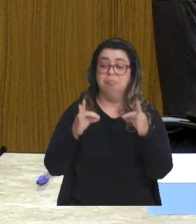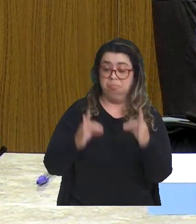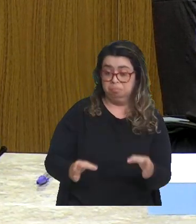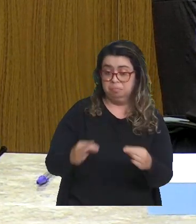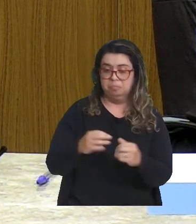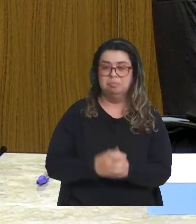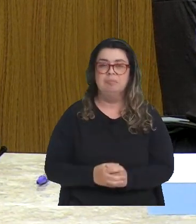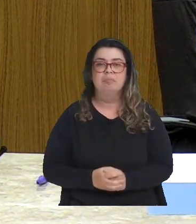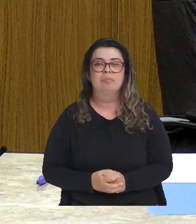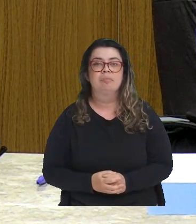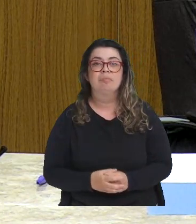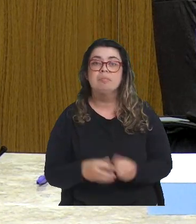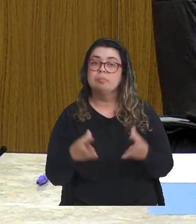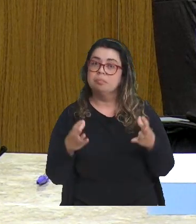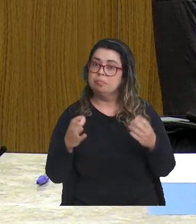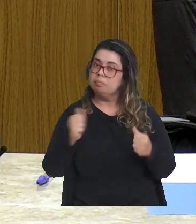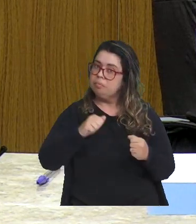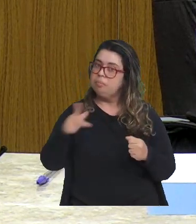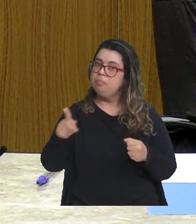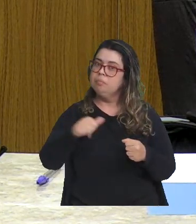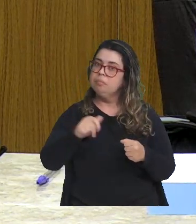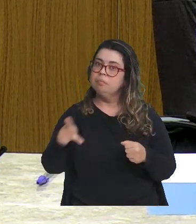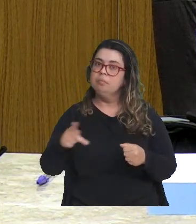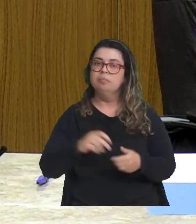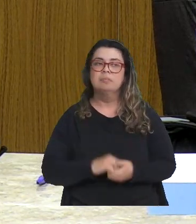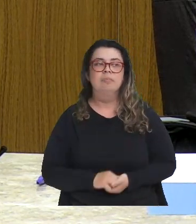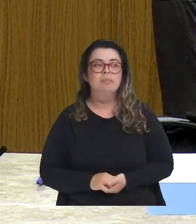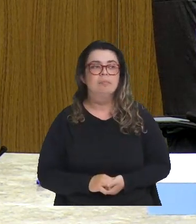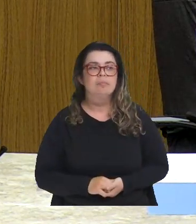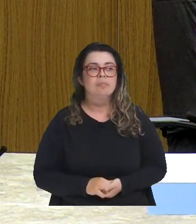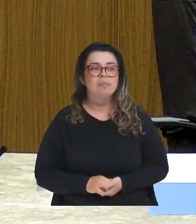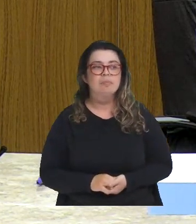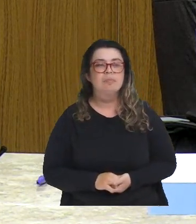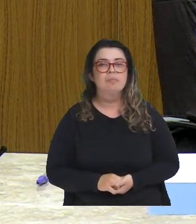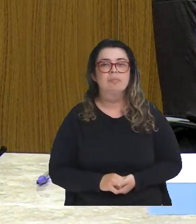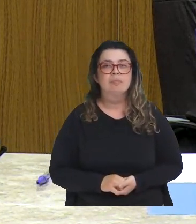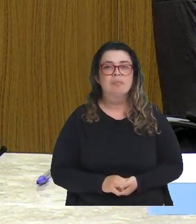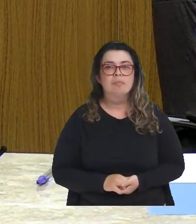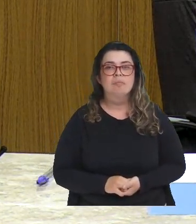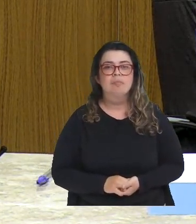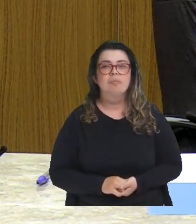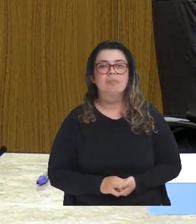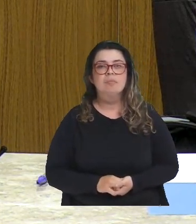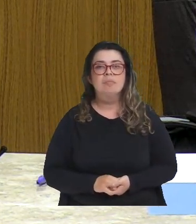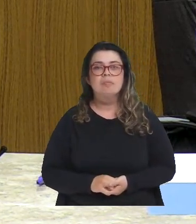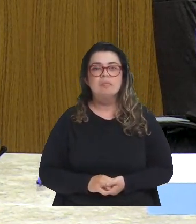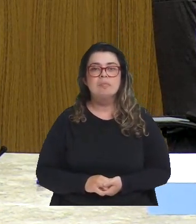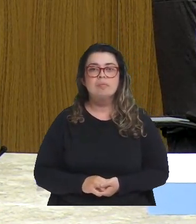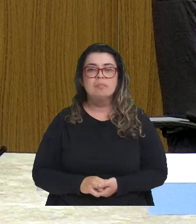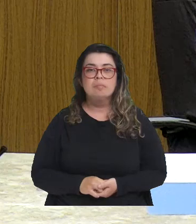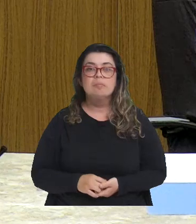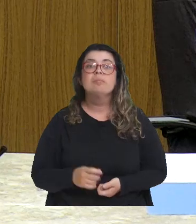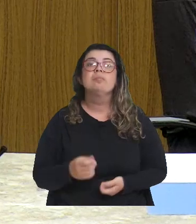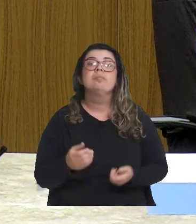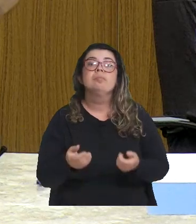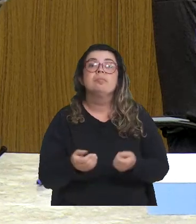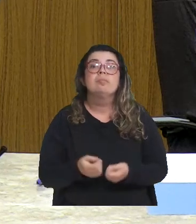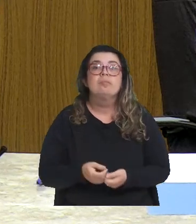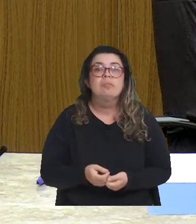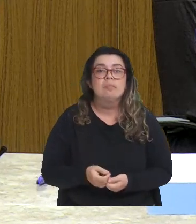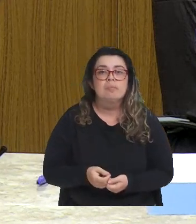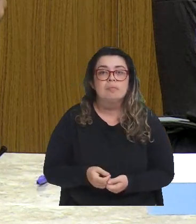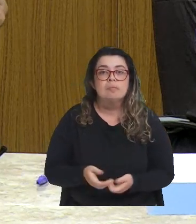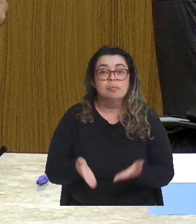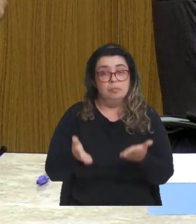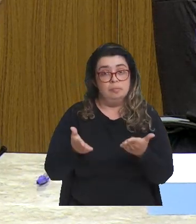se aposentam, às vezes, ganham merecidamente até mais advogando do que o